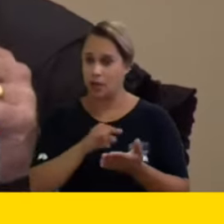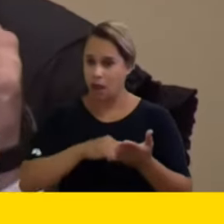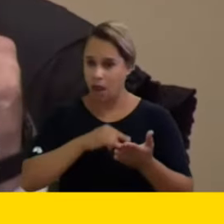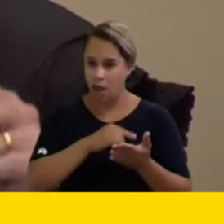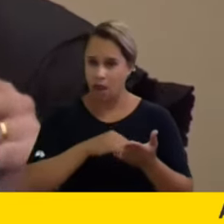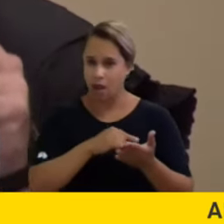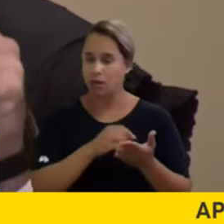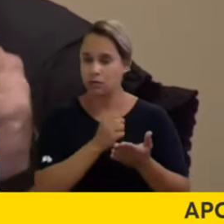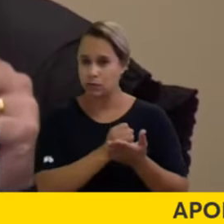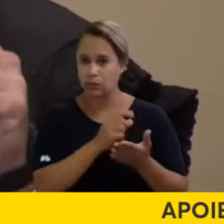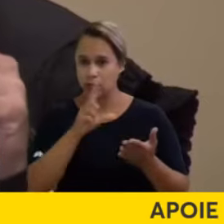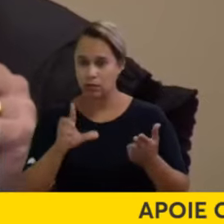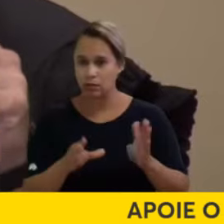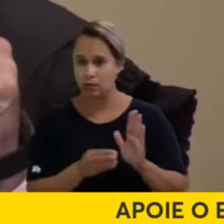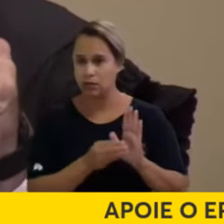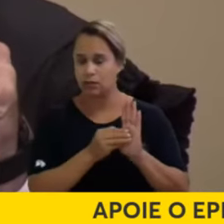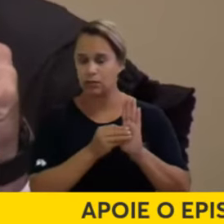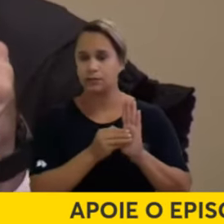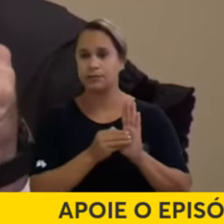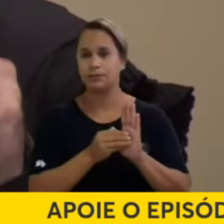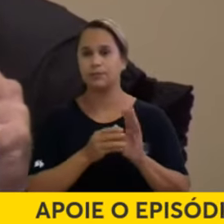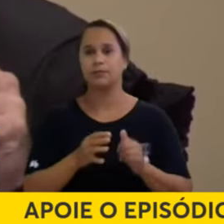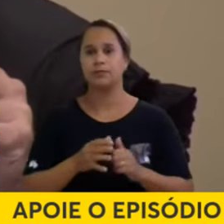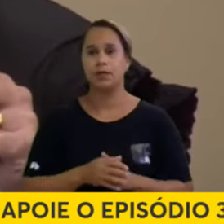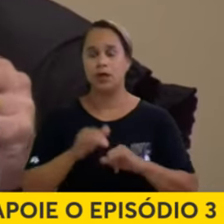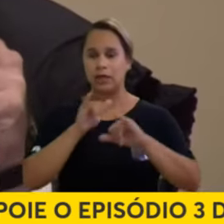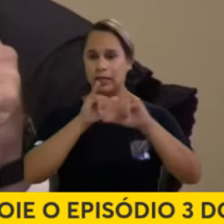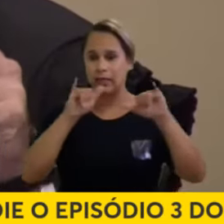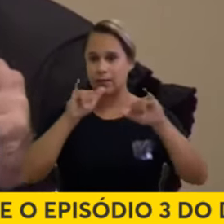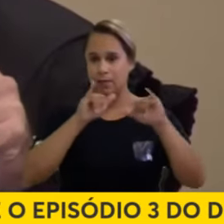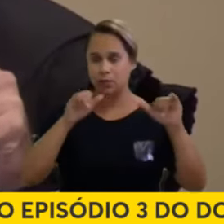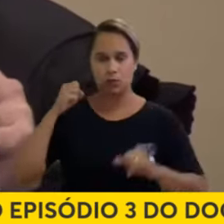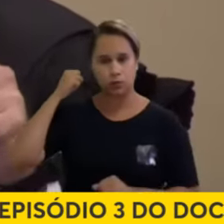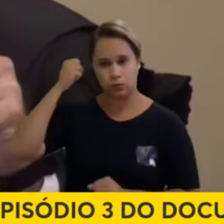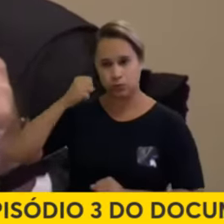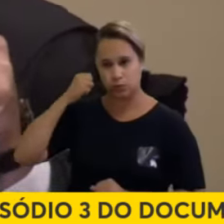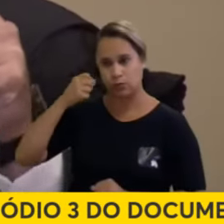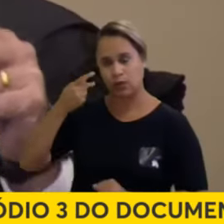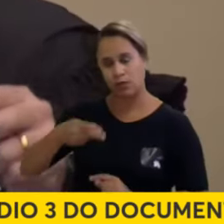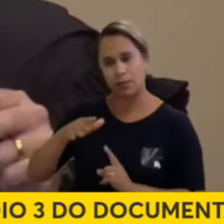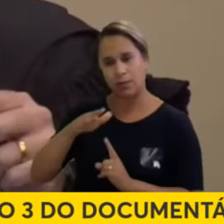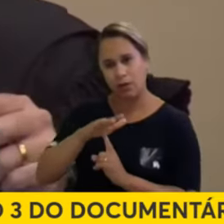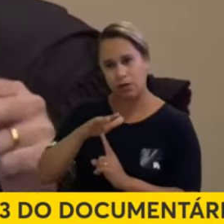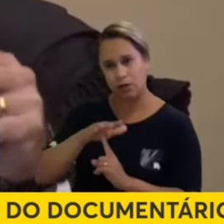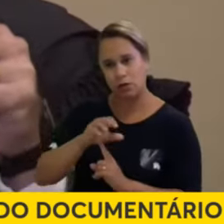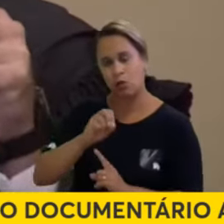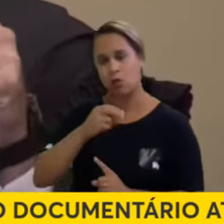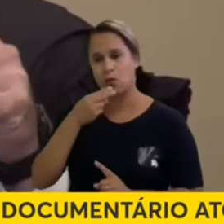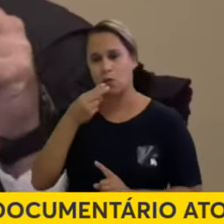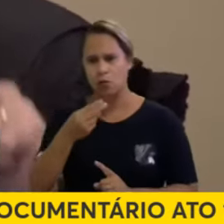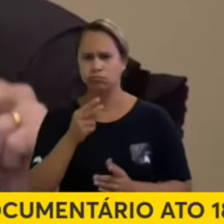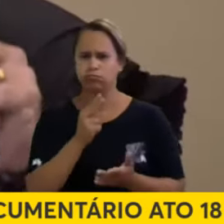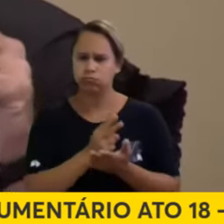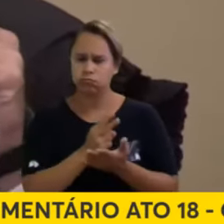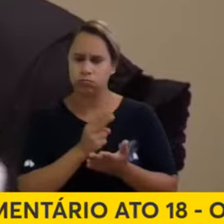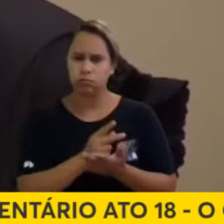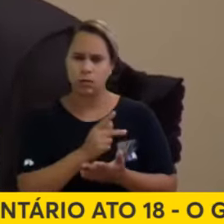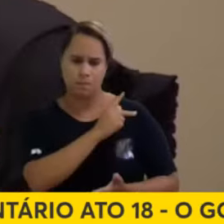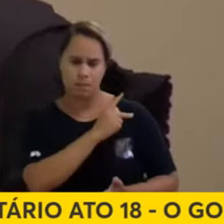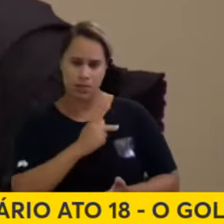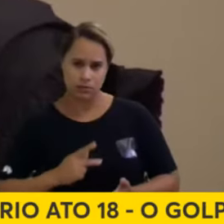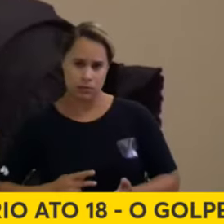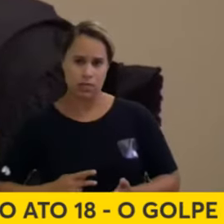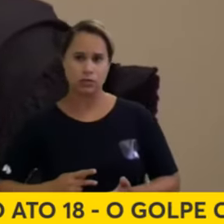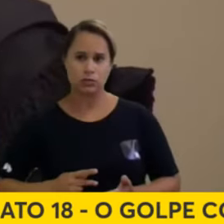para fazer campanha do investigado Sérgio Mouro para senador no Paraná o mesmo que para a presidência da república fizesse menção somente ao estado do